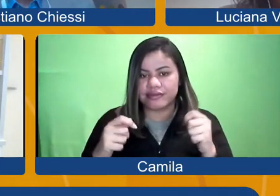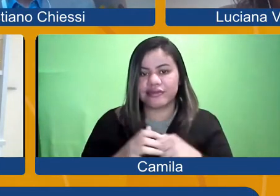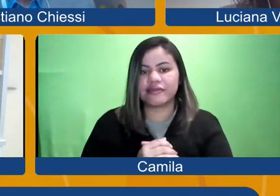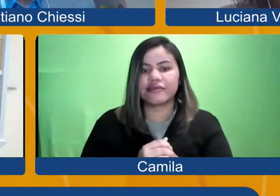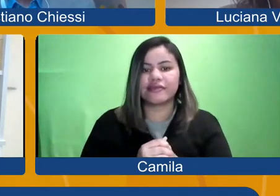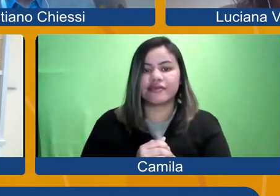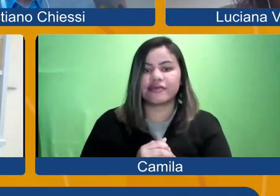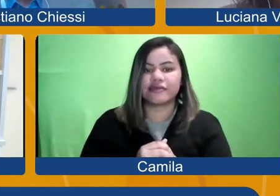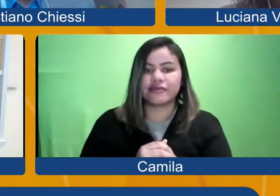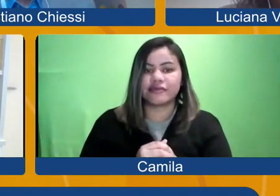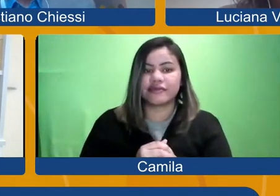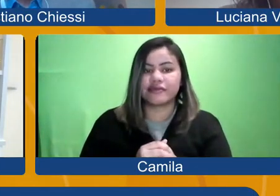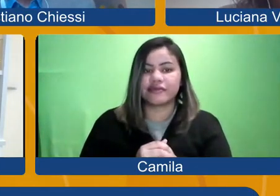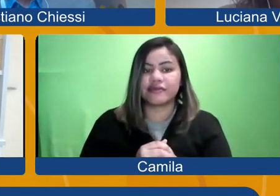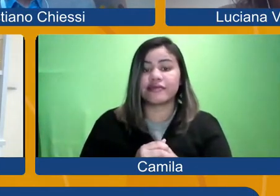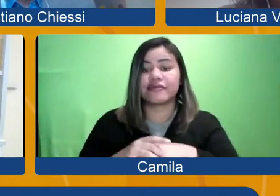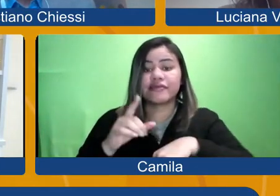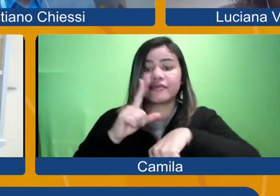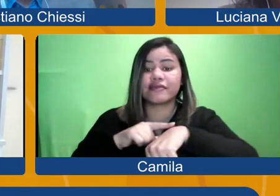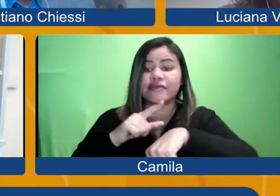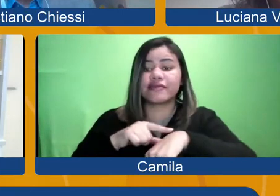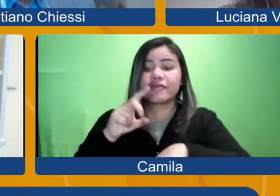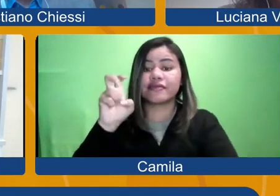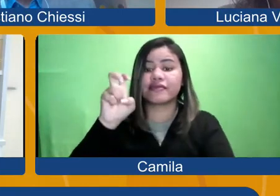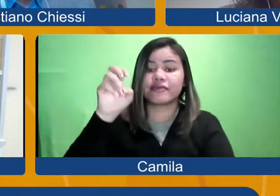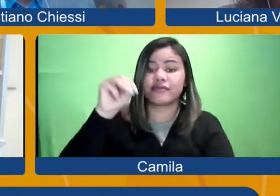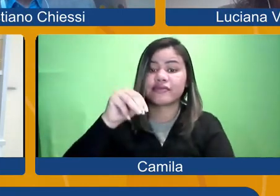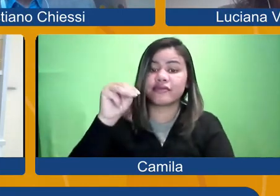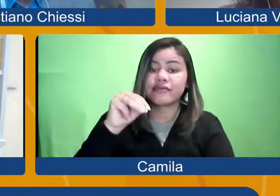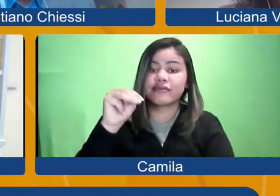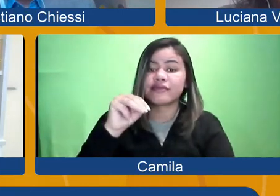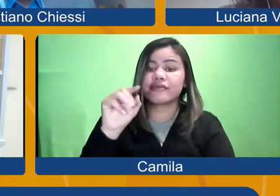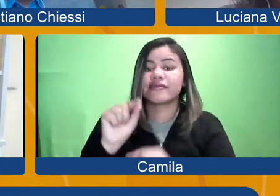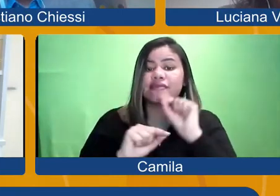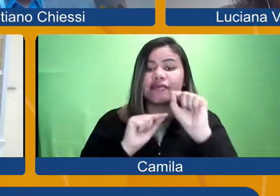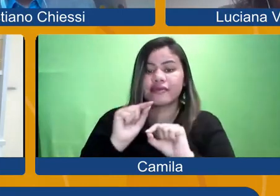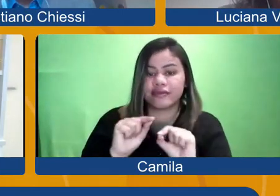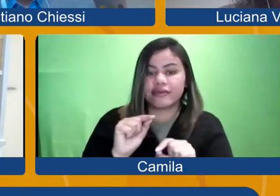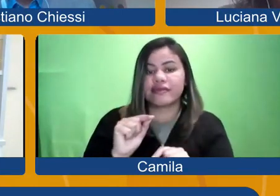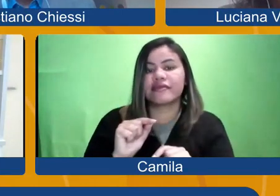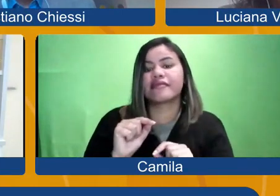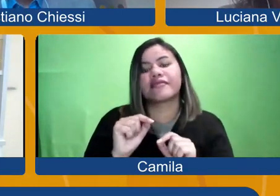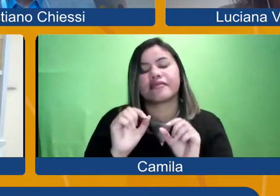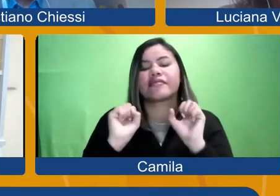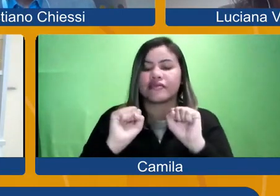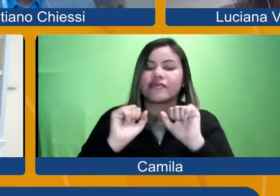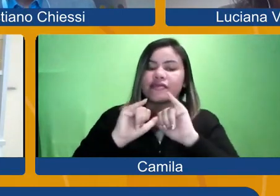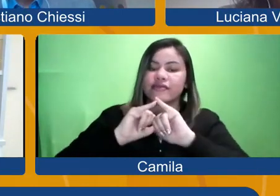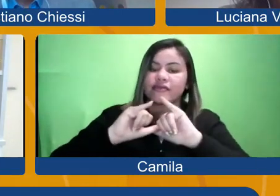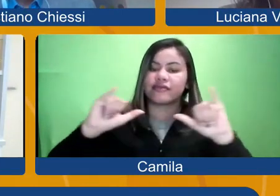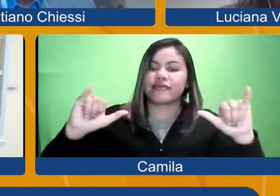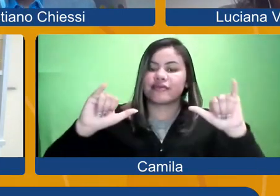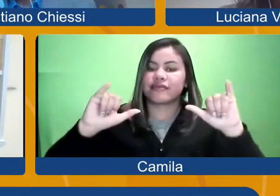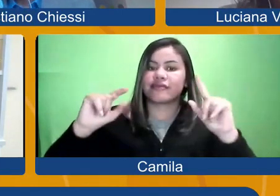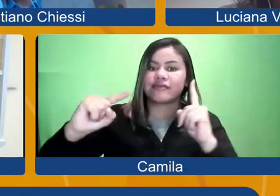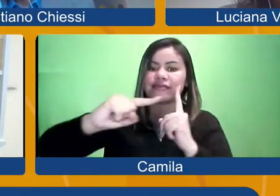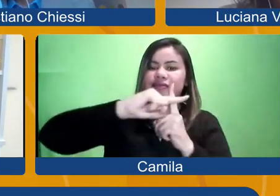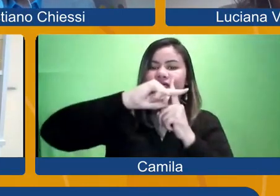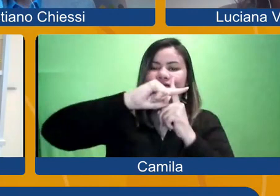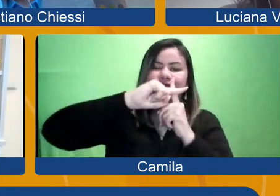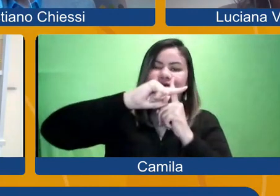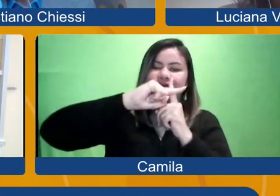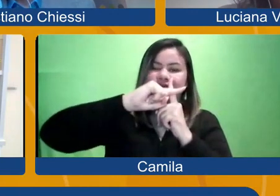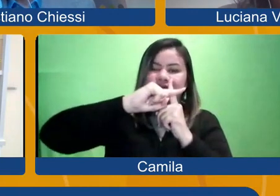vocês. Como nós temos esses poucos minutos, vou passar a palavra para cada um dos três nos dar uma mensagem positiva. Nós estamos precisando de mensagens